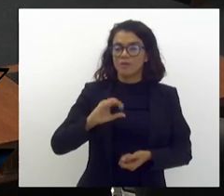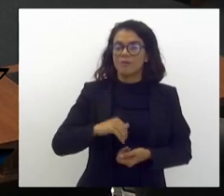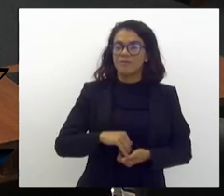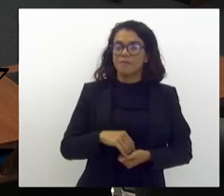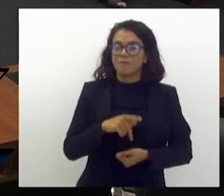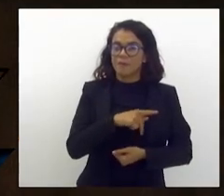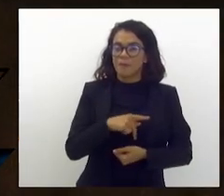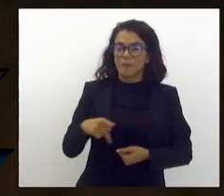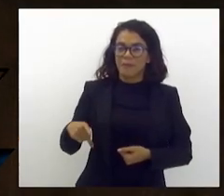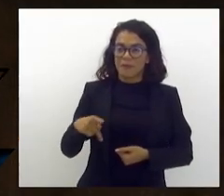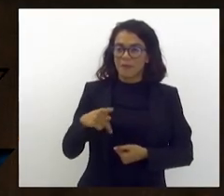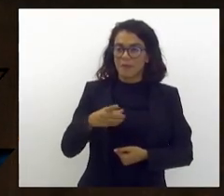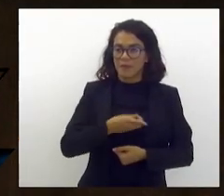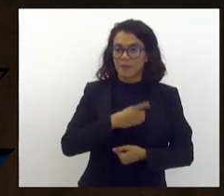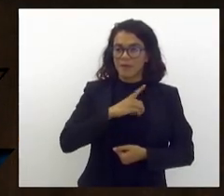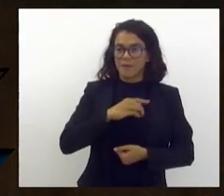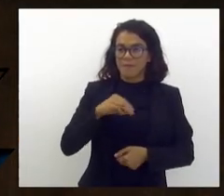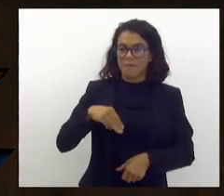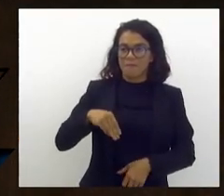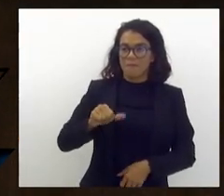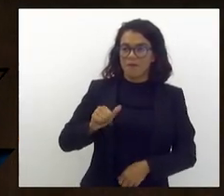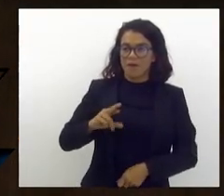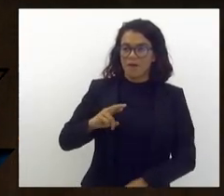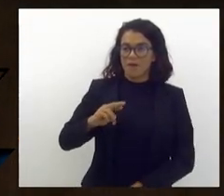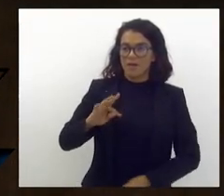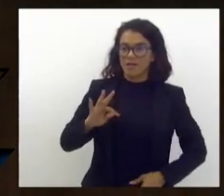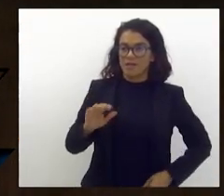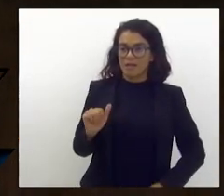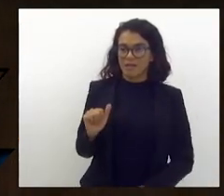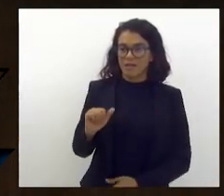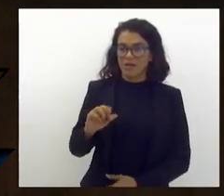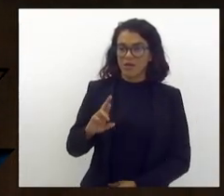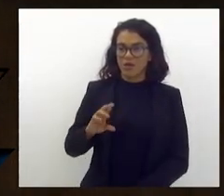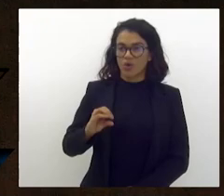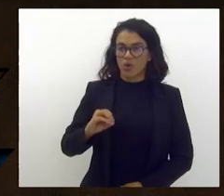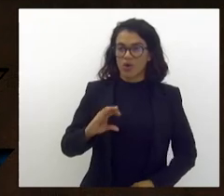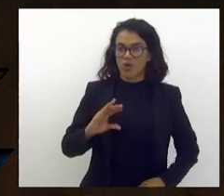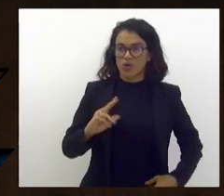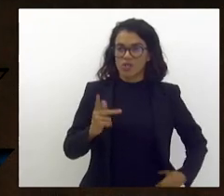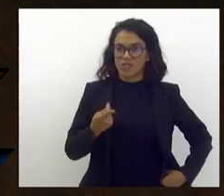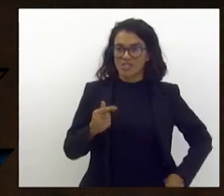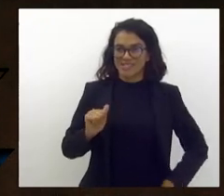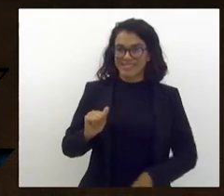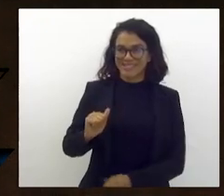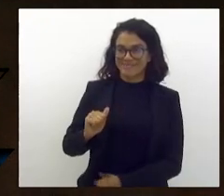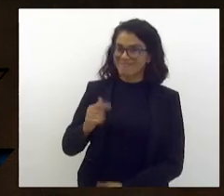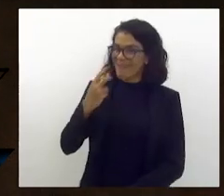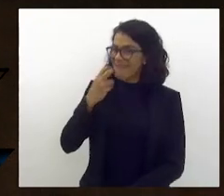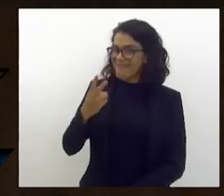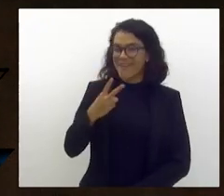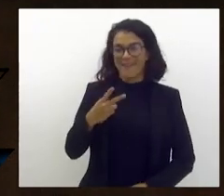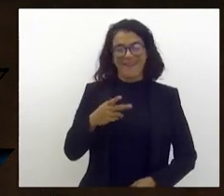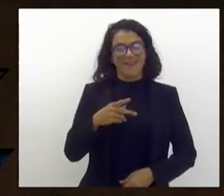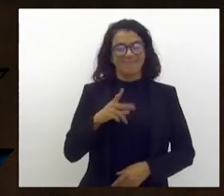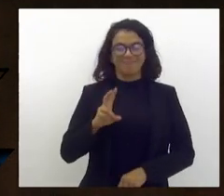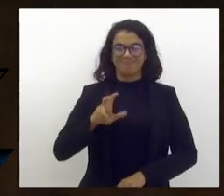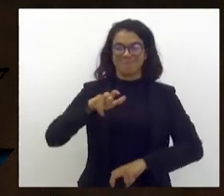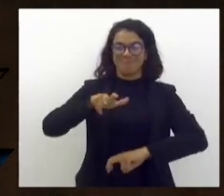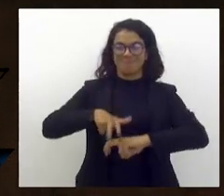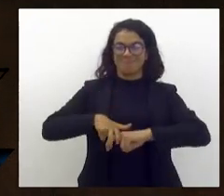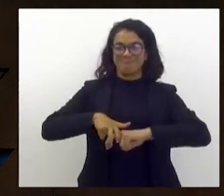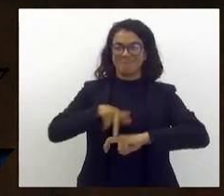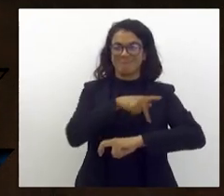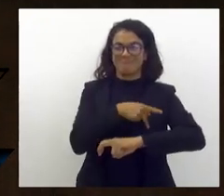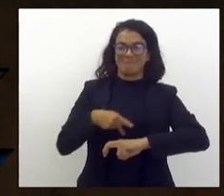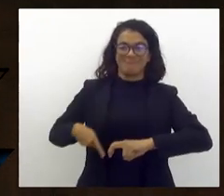Presidenta Marta Rocha, primeiro dizer da minha satisfação de vê-la aqui ocupando a presidência da Assembleia Legislativa. É